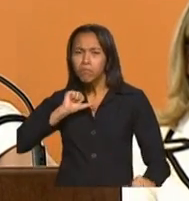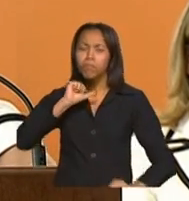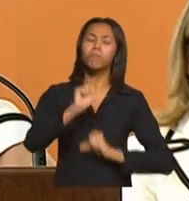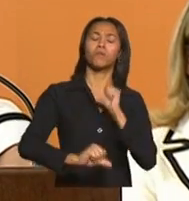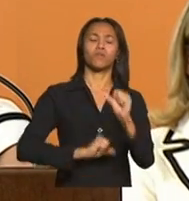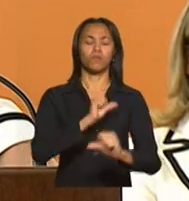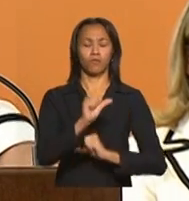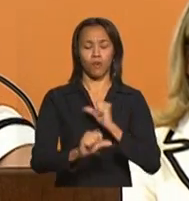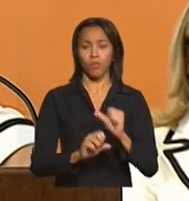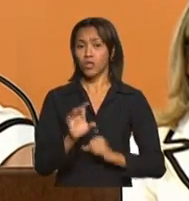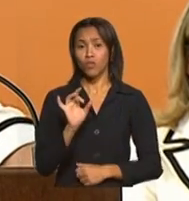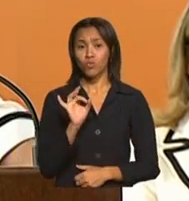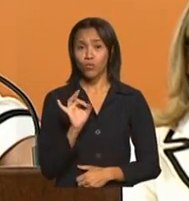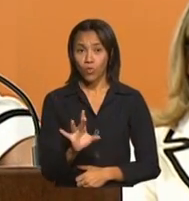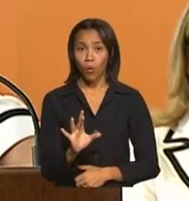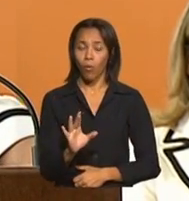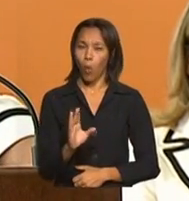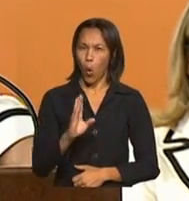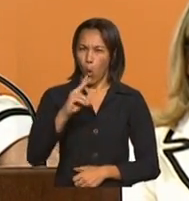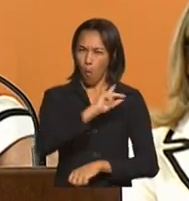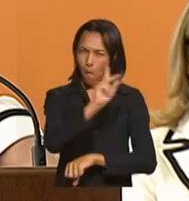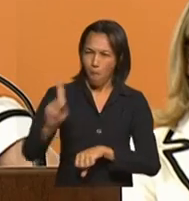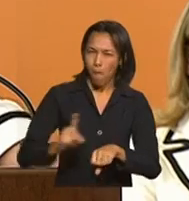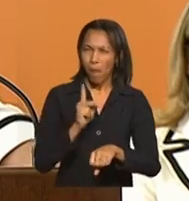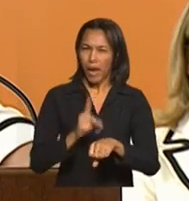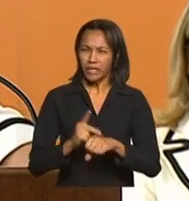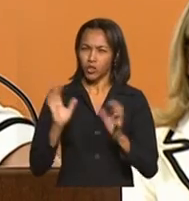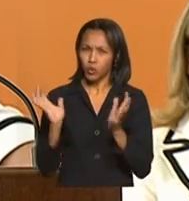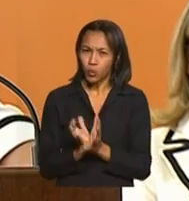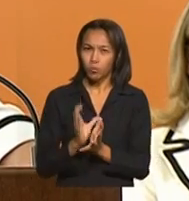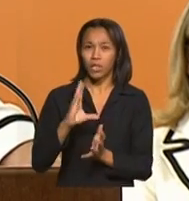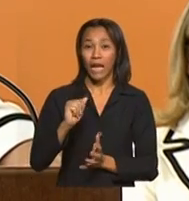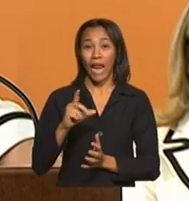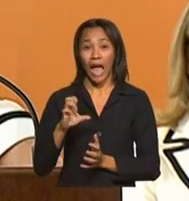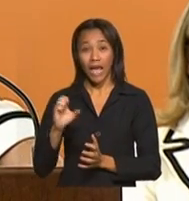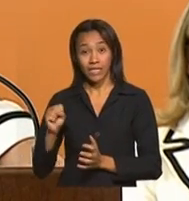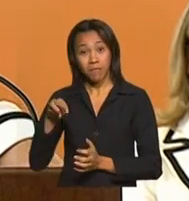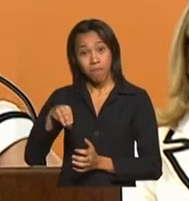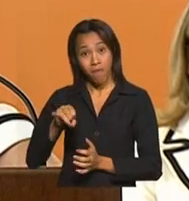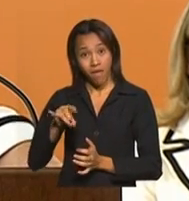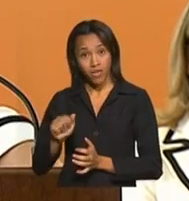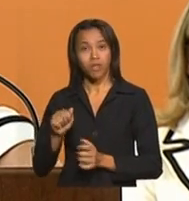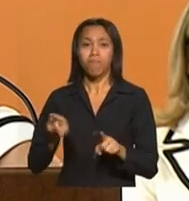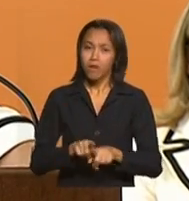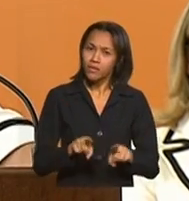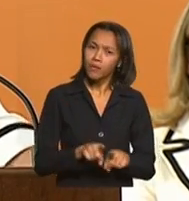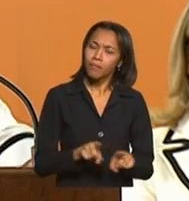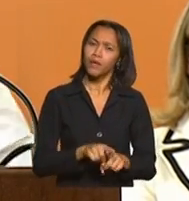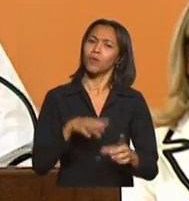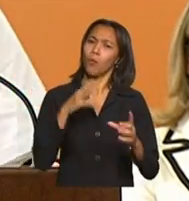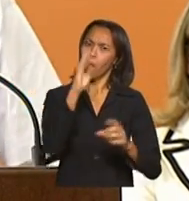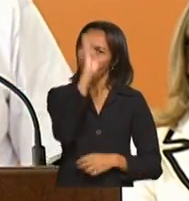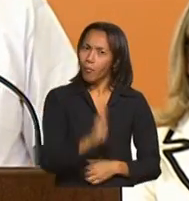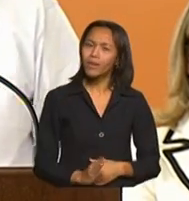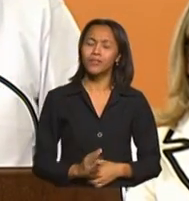só num grande país de classe média, mas num grande país civilizado de classe média.